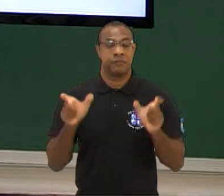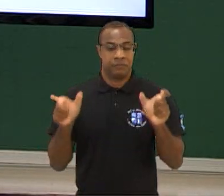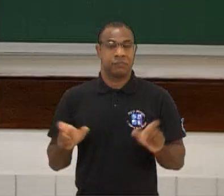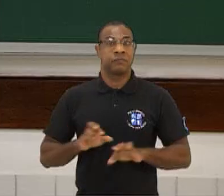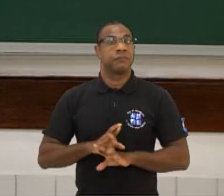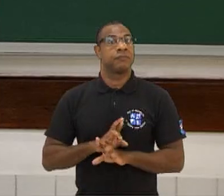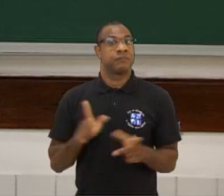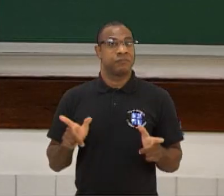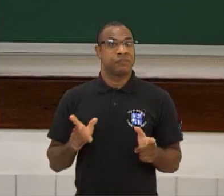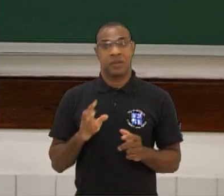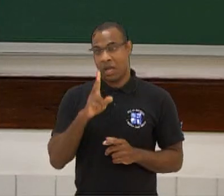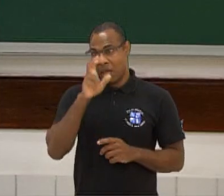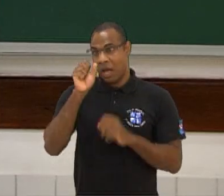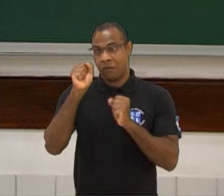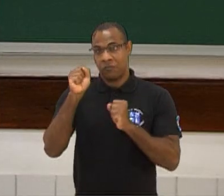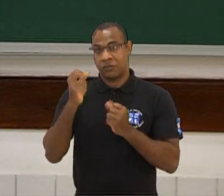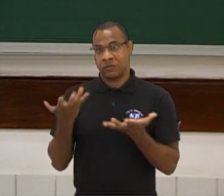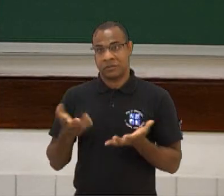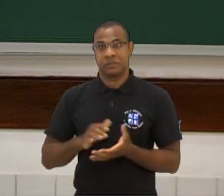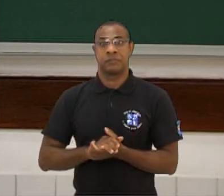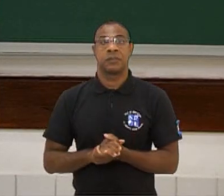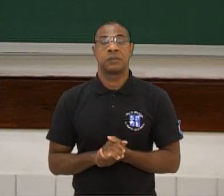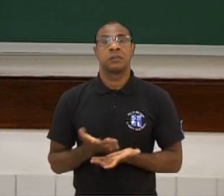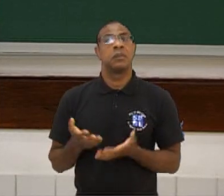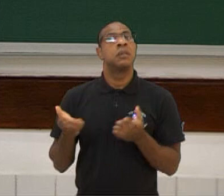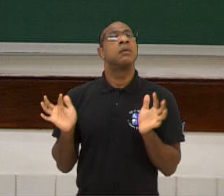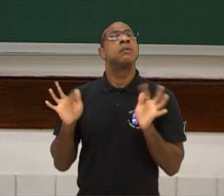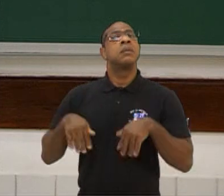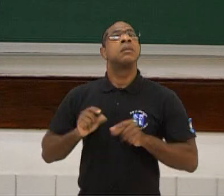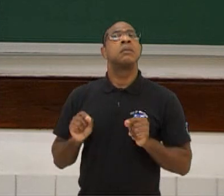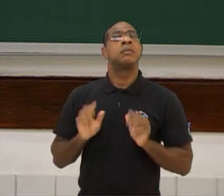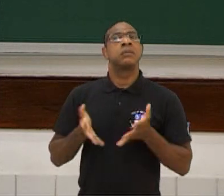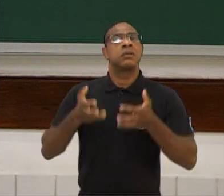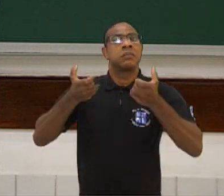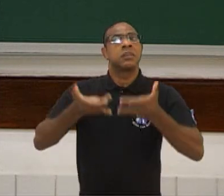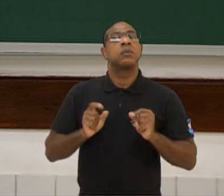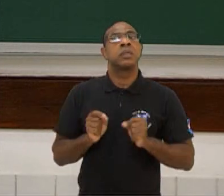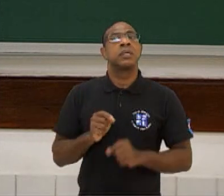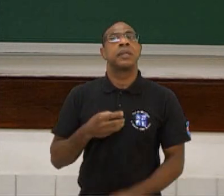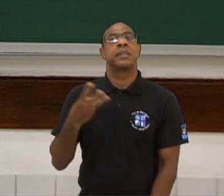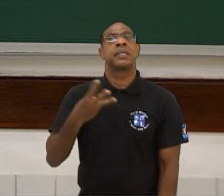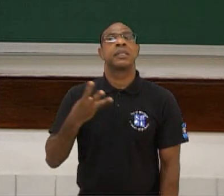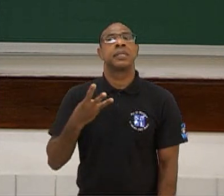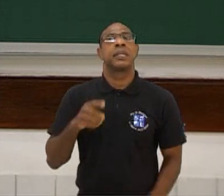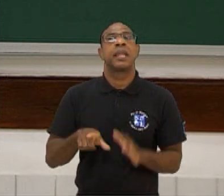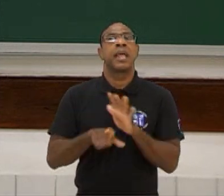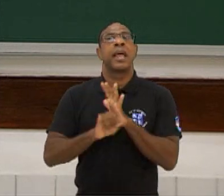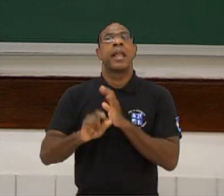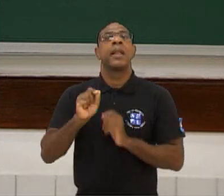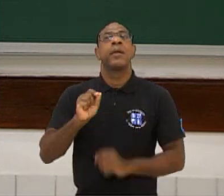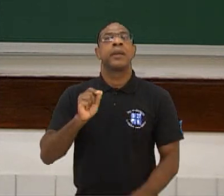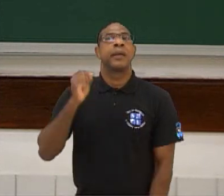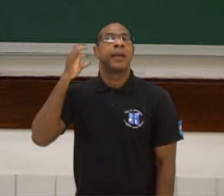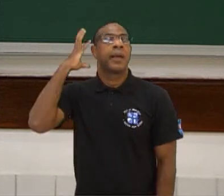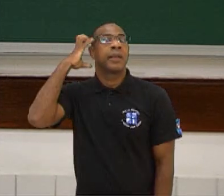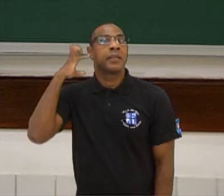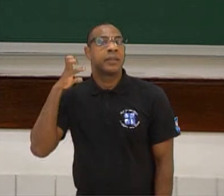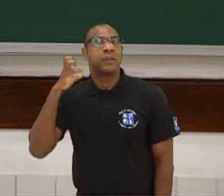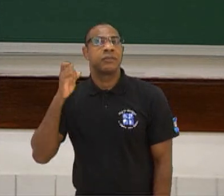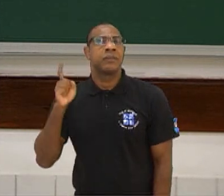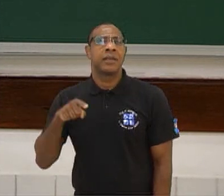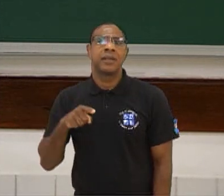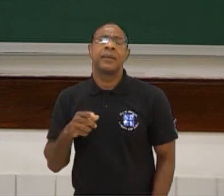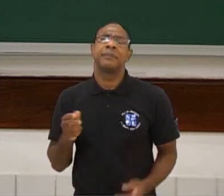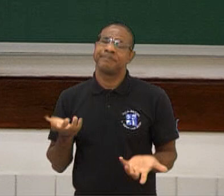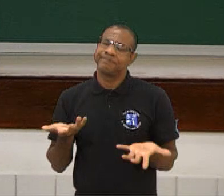Gente, então, finalizando aqui, falamos sobre a terceira lei de Newton. Perceba que a terceira lei de Newton ela é extremamente teórica,